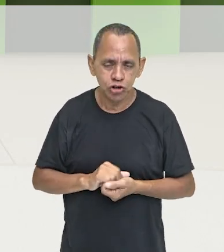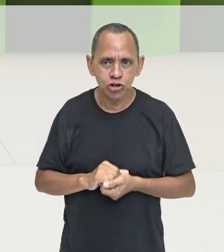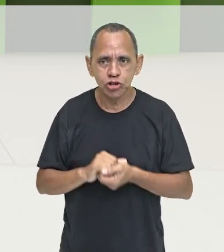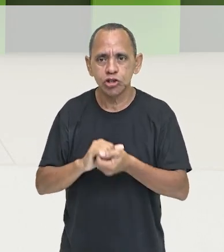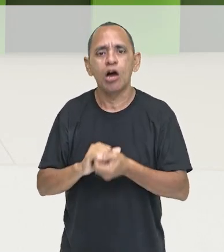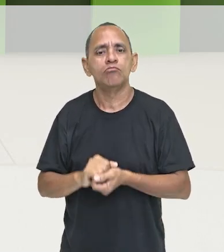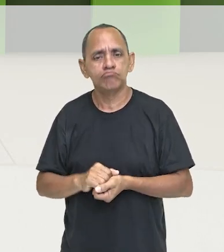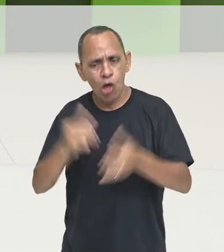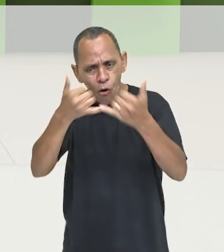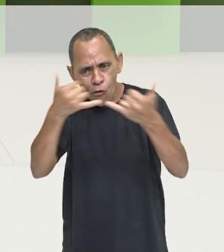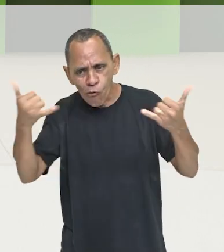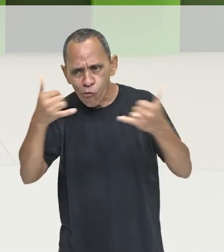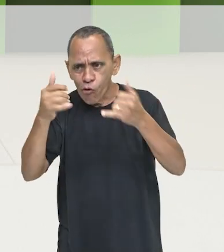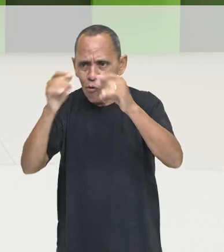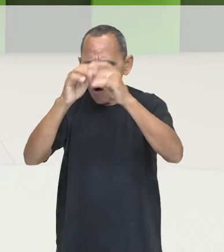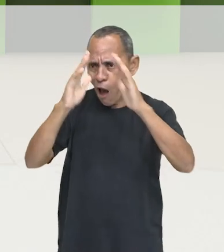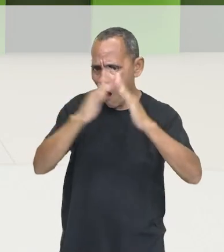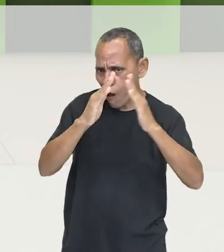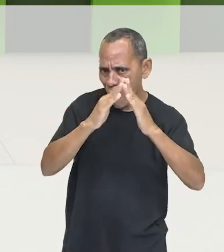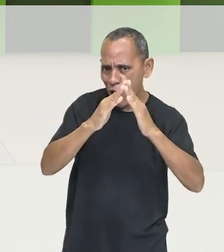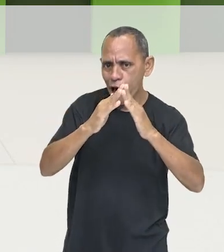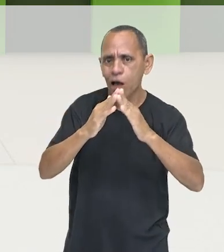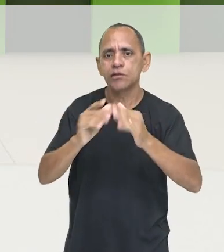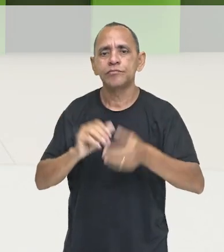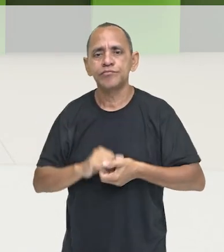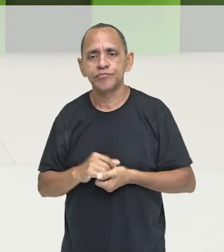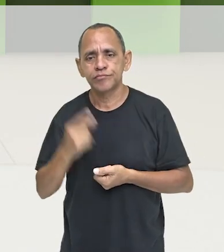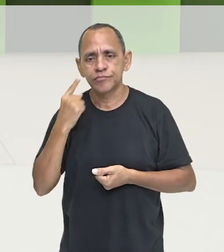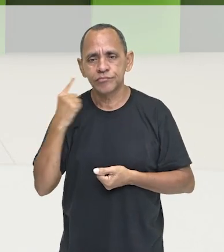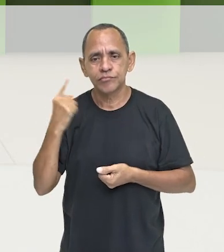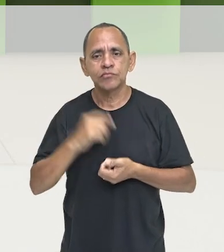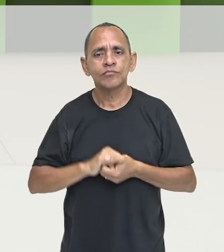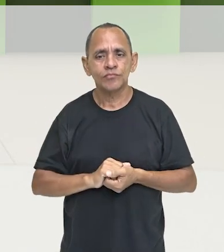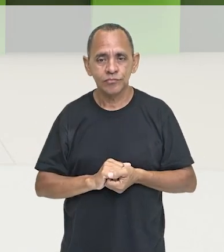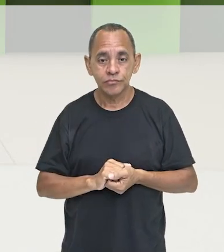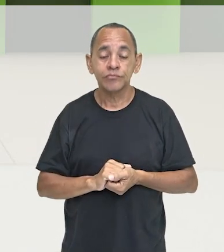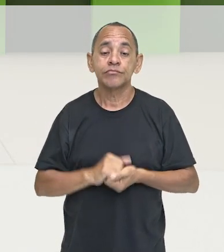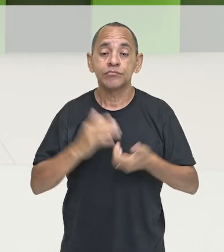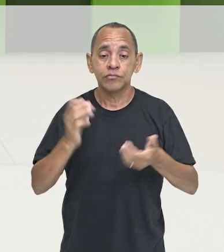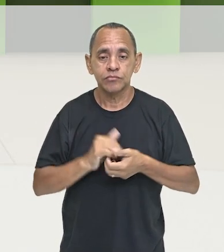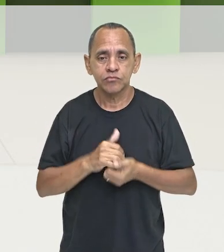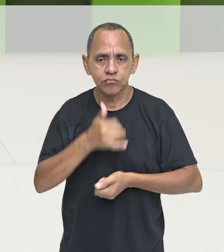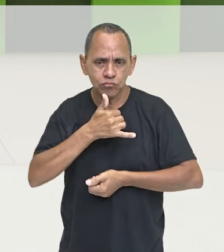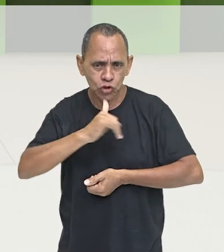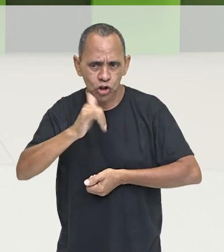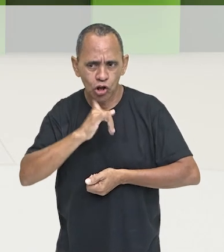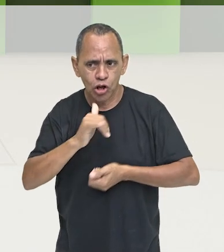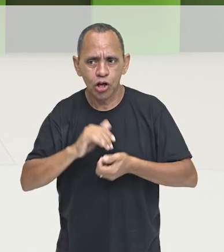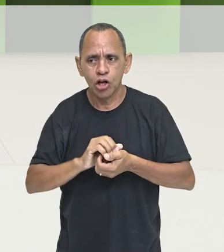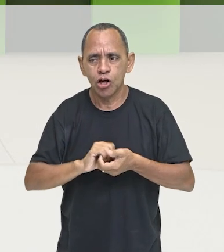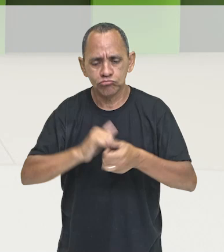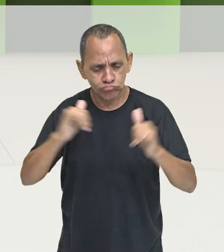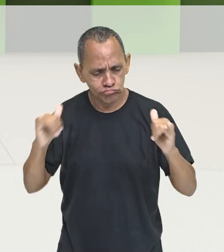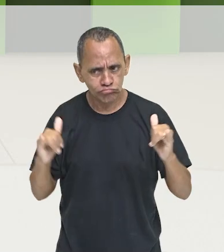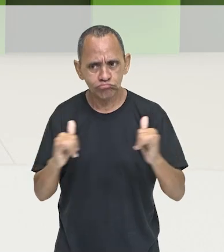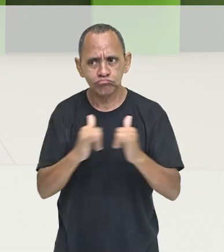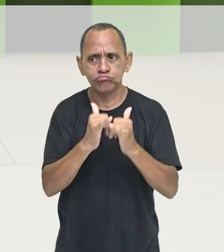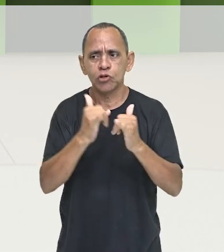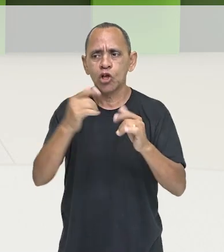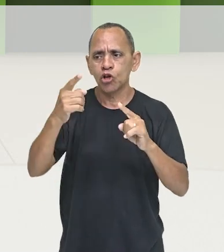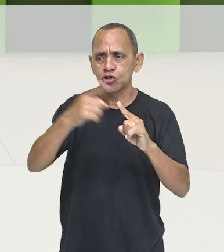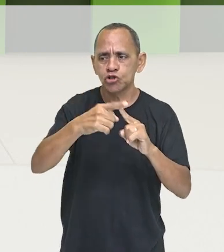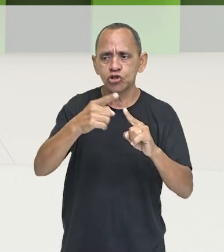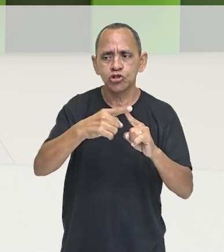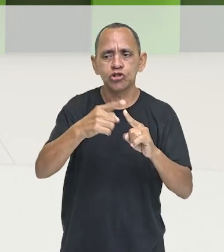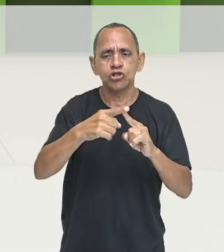né, pessoal? Então, nós temos aí, veja só, a energia hidrelétrica, ela é a